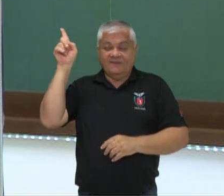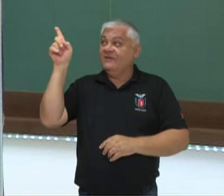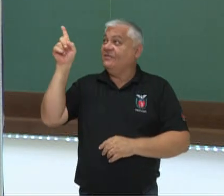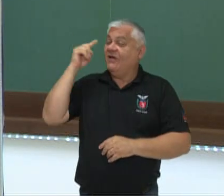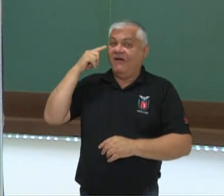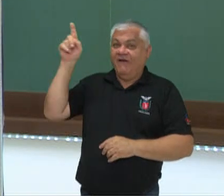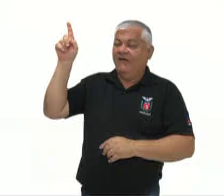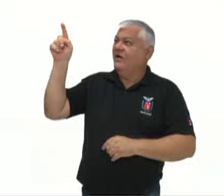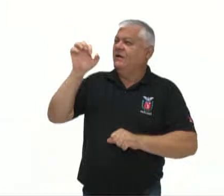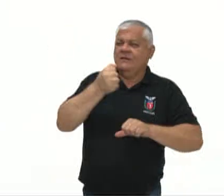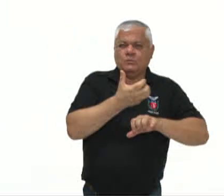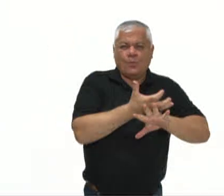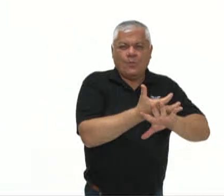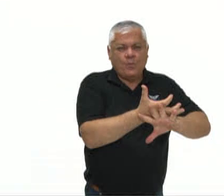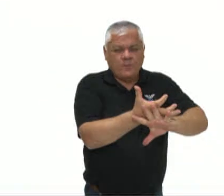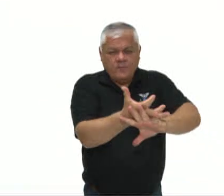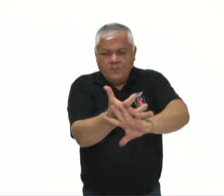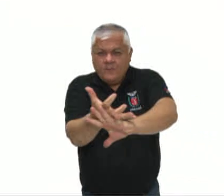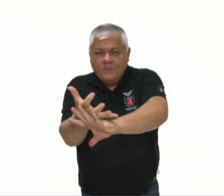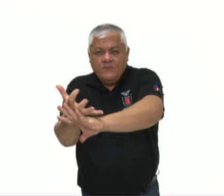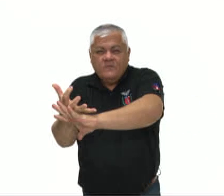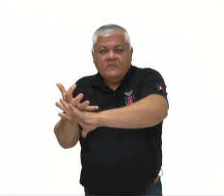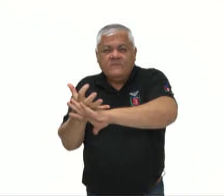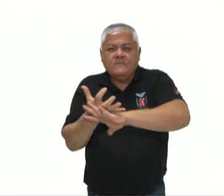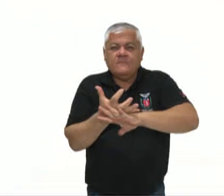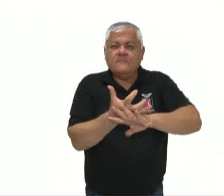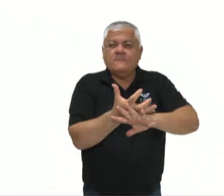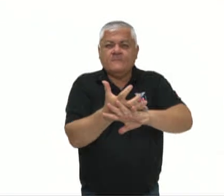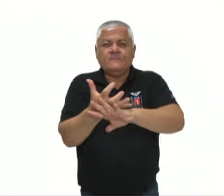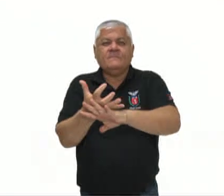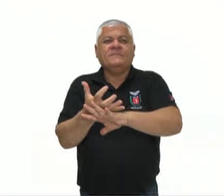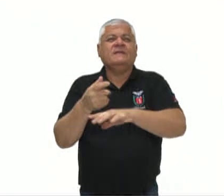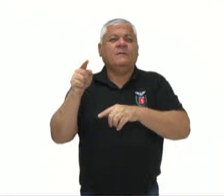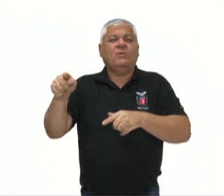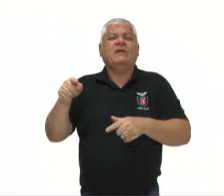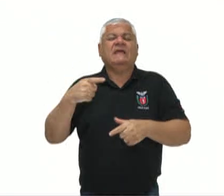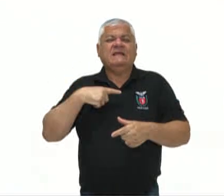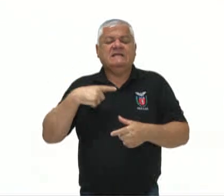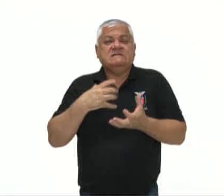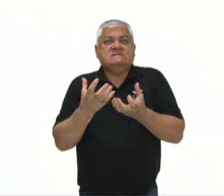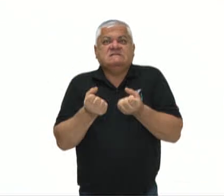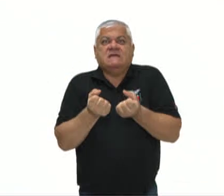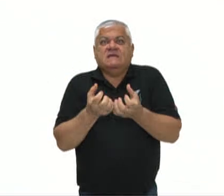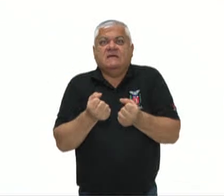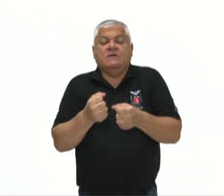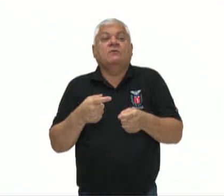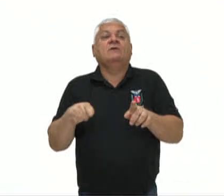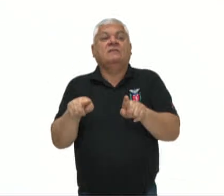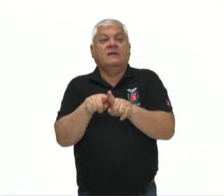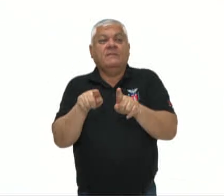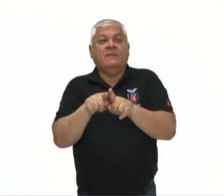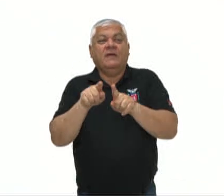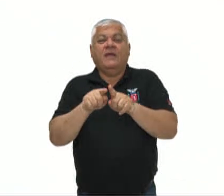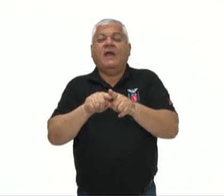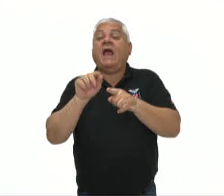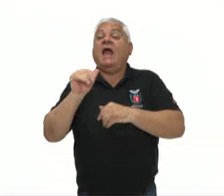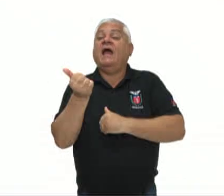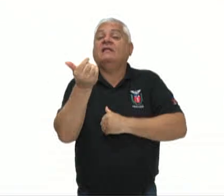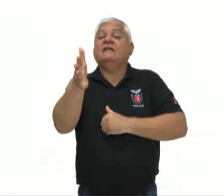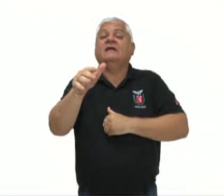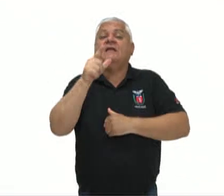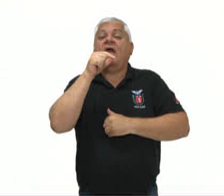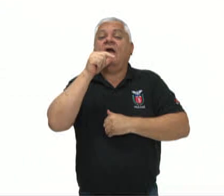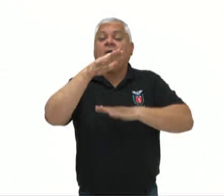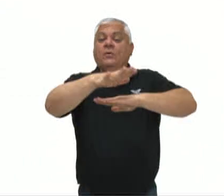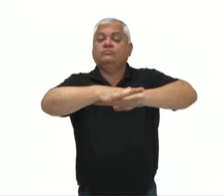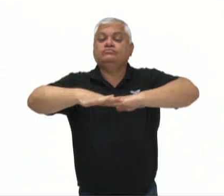imagem nós temos um chão trincado, esturricado, né? Ainda que ao fundo nós tenhamos uma espécie de lago.